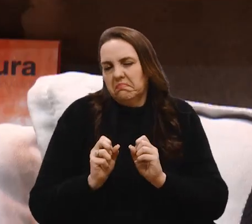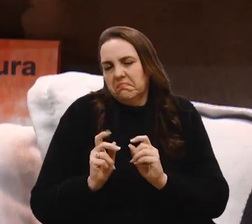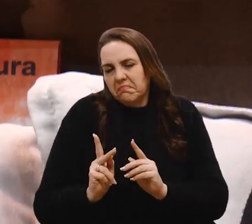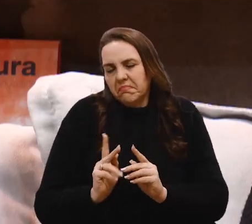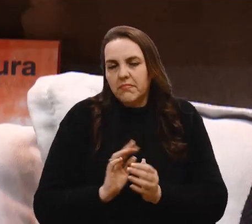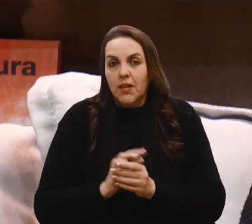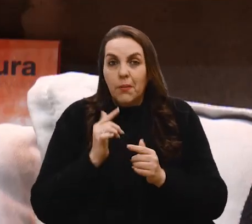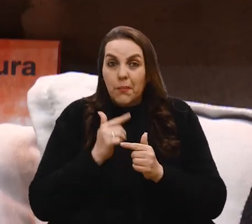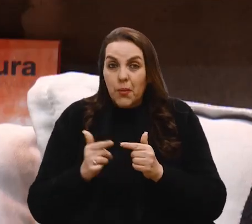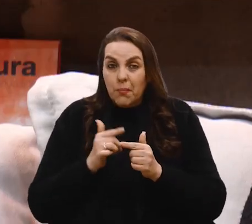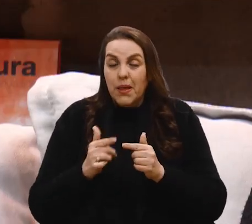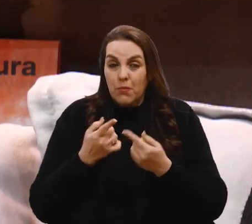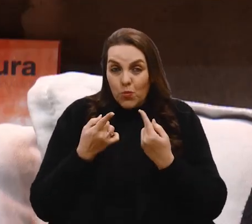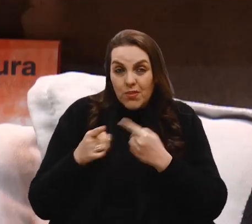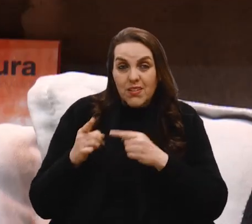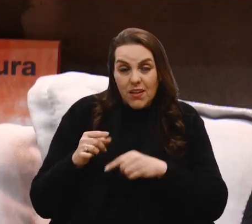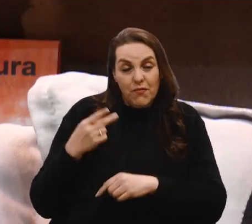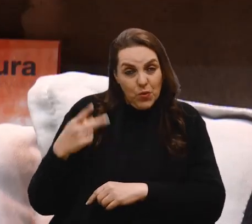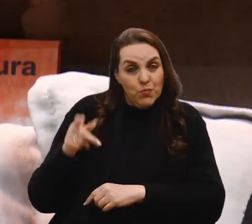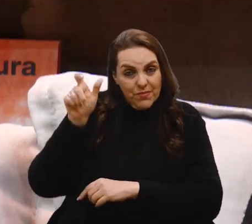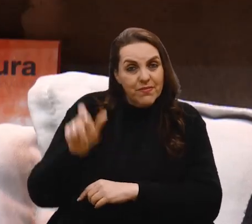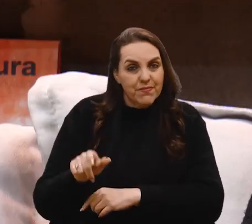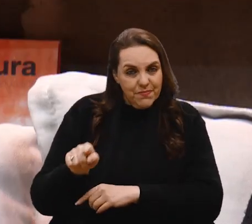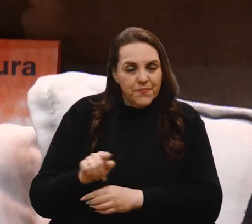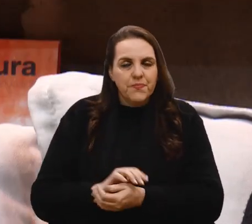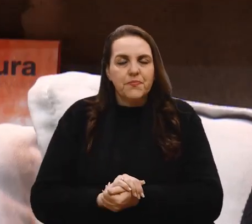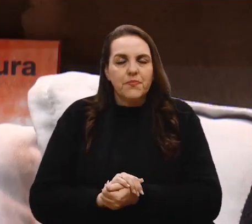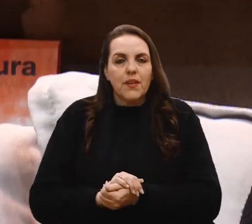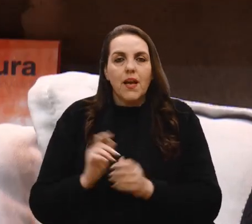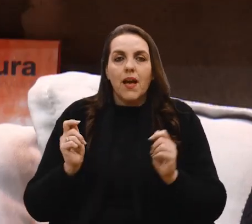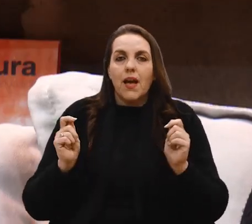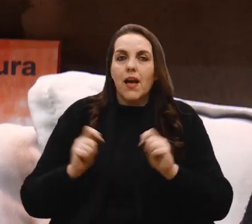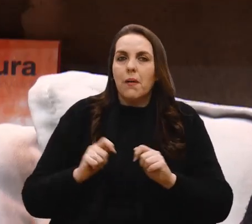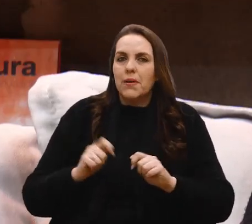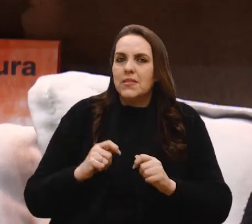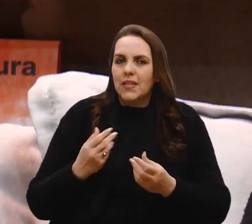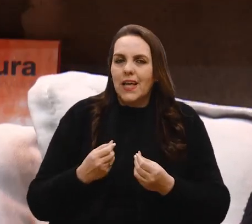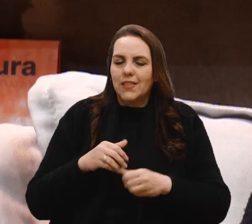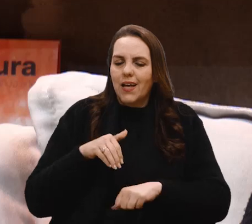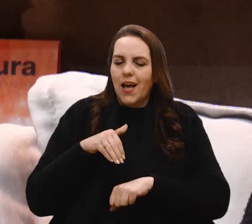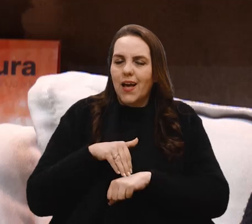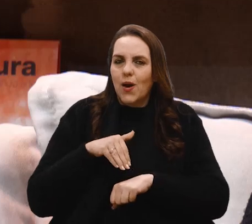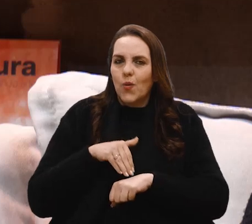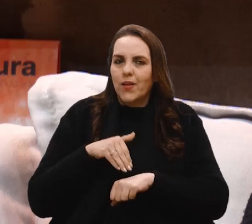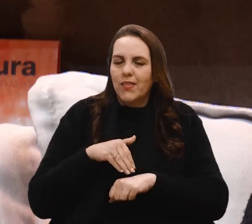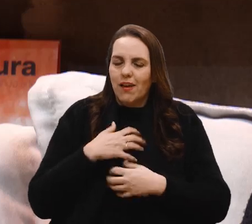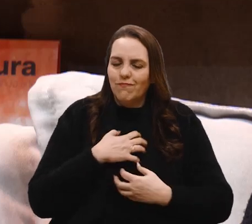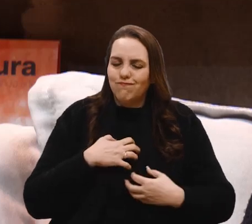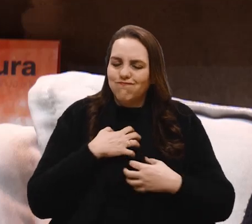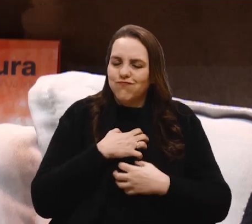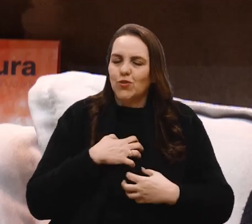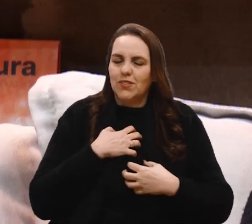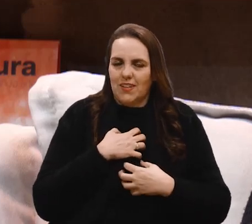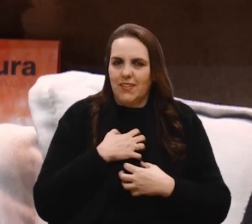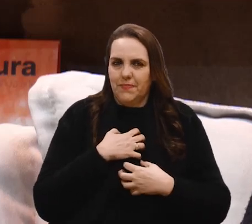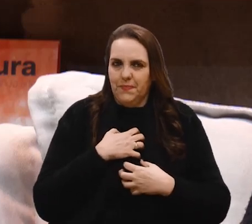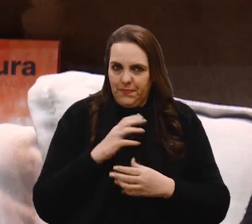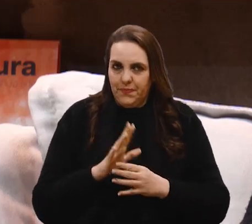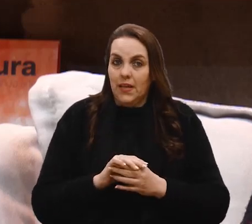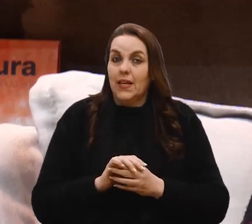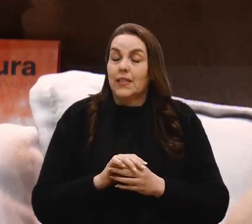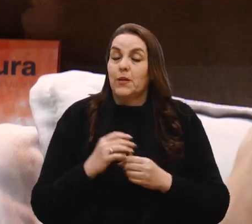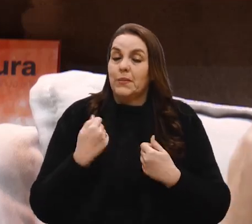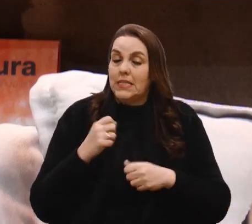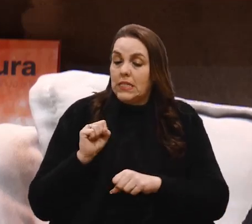grande problema e desafio com o Arthur que a gente tem é a capacidade de tolerância à frustração, né? Então, assim, ter que